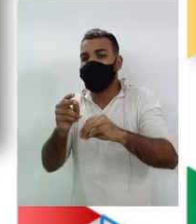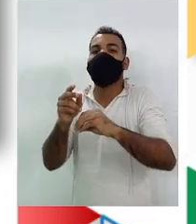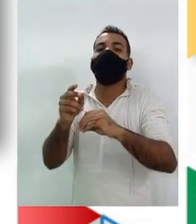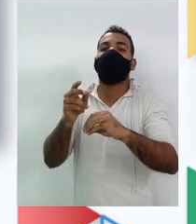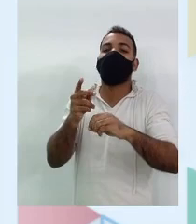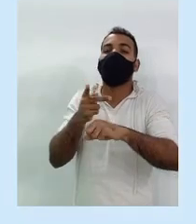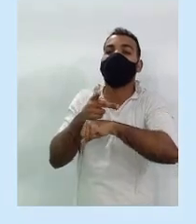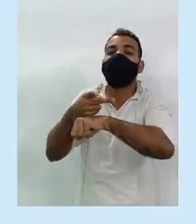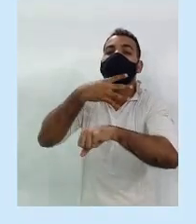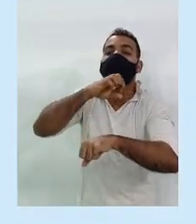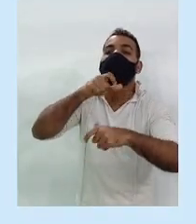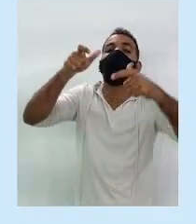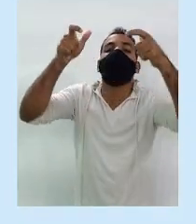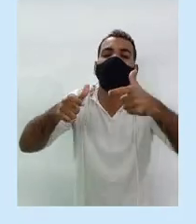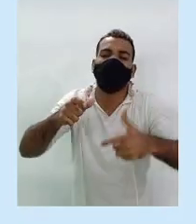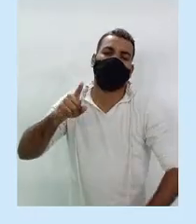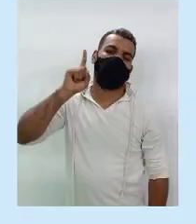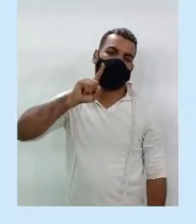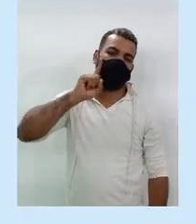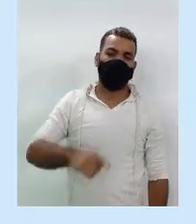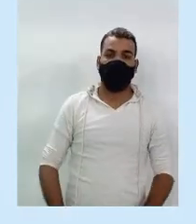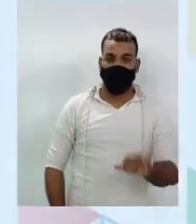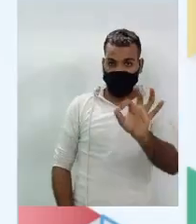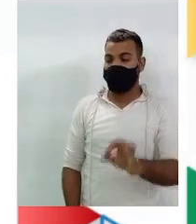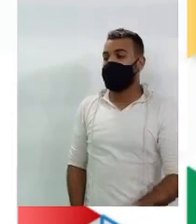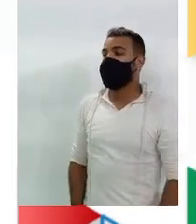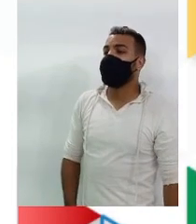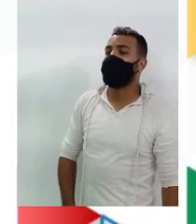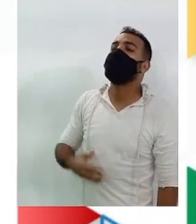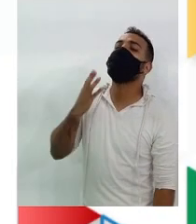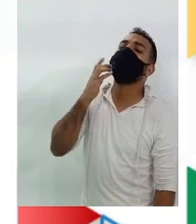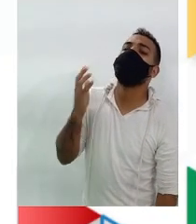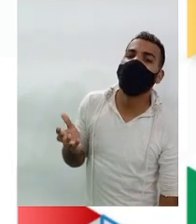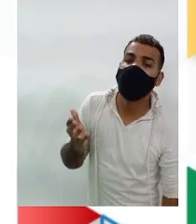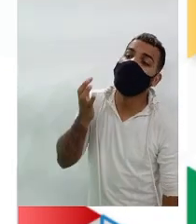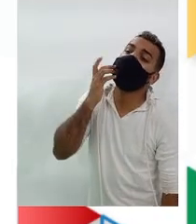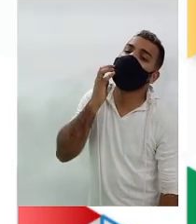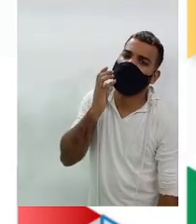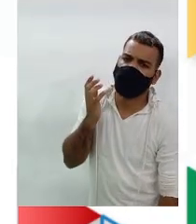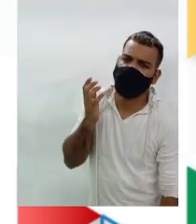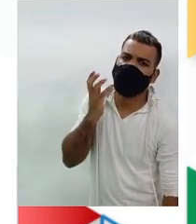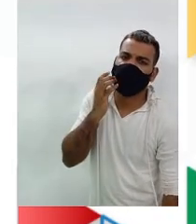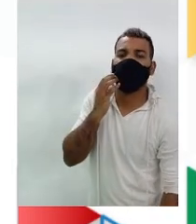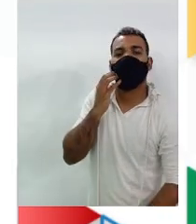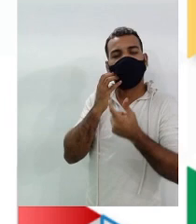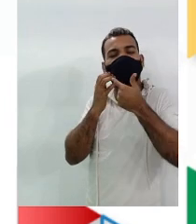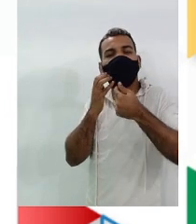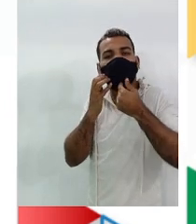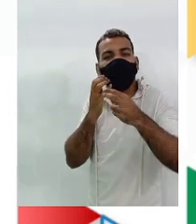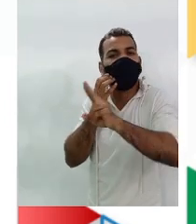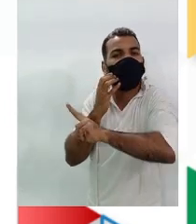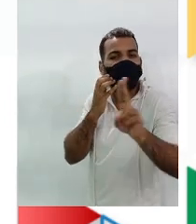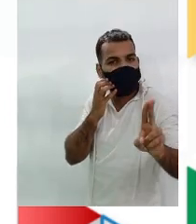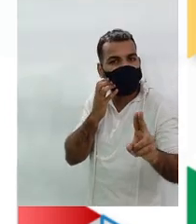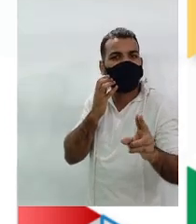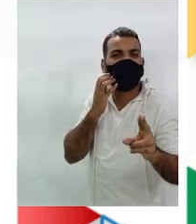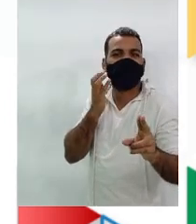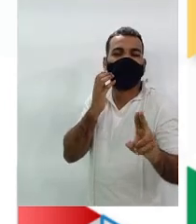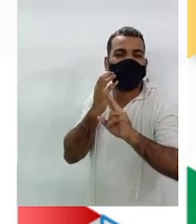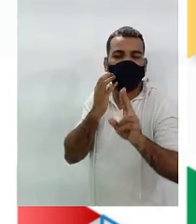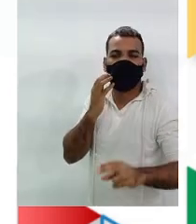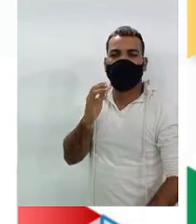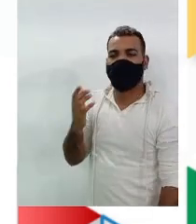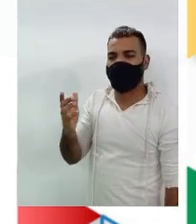É o fato. Quem? Na tela trago aqui. O quem é o quem? O garoto hondurenho